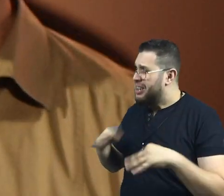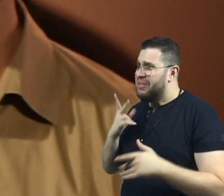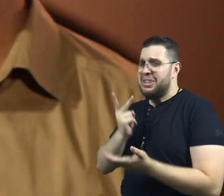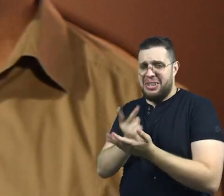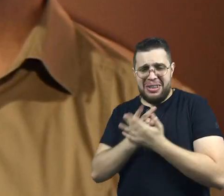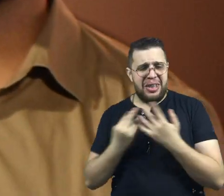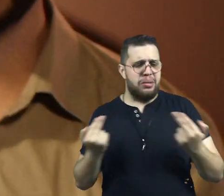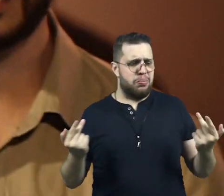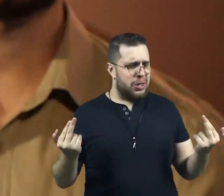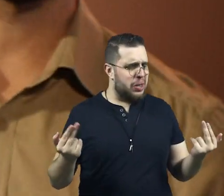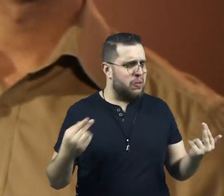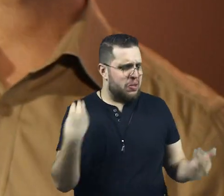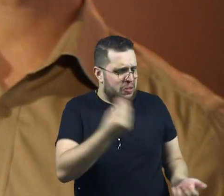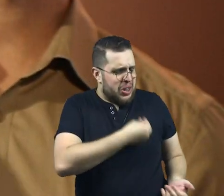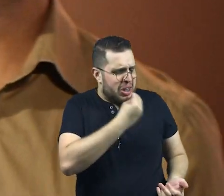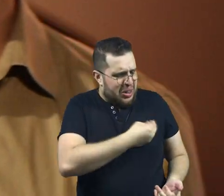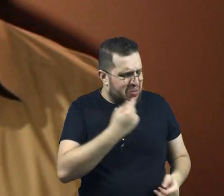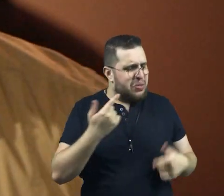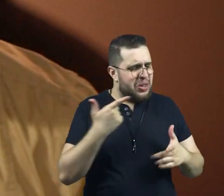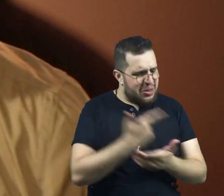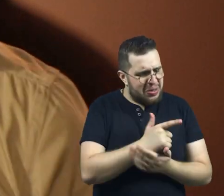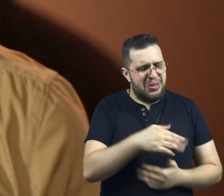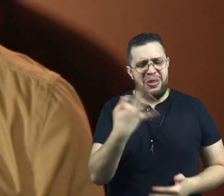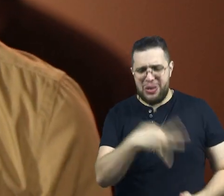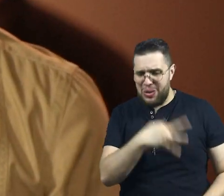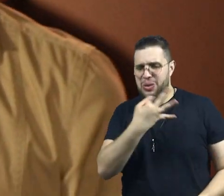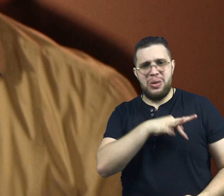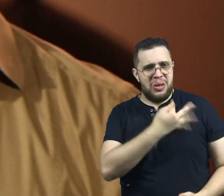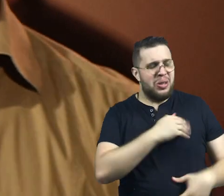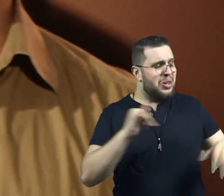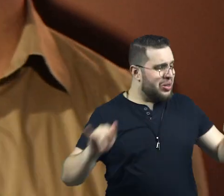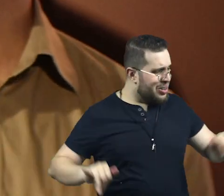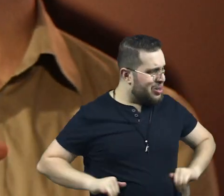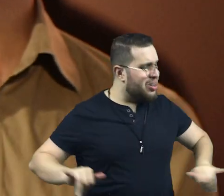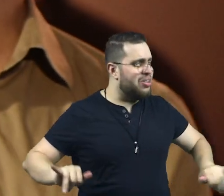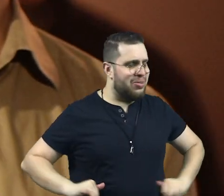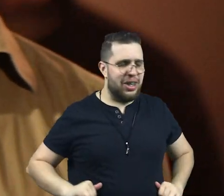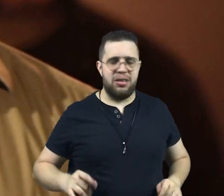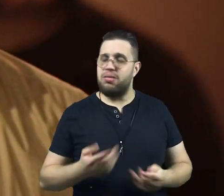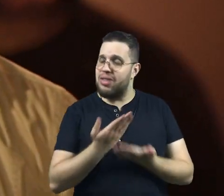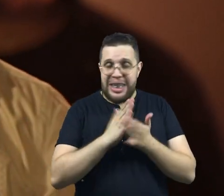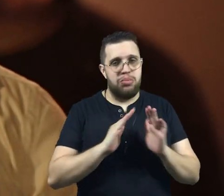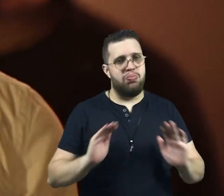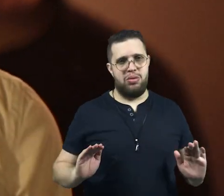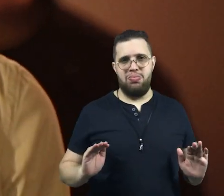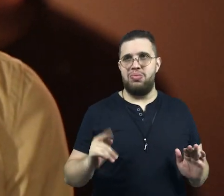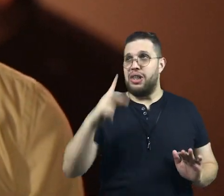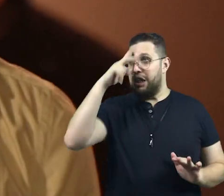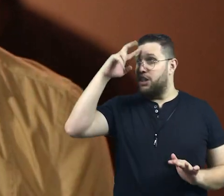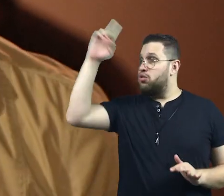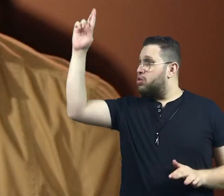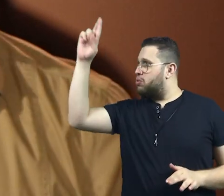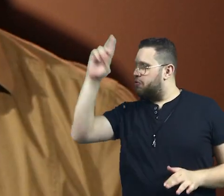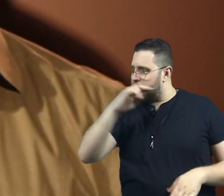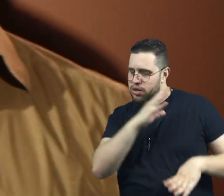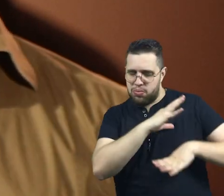gente viver de ferida após ferida. Deixe o Senhor curar essa sua ferida